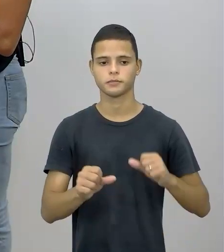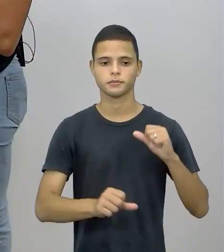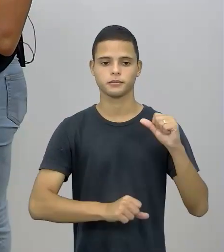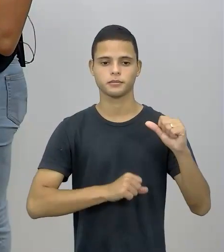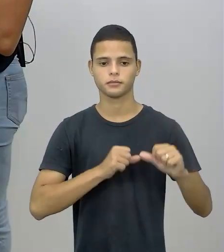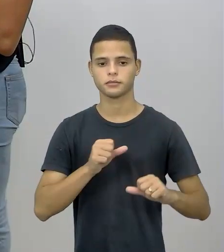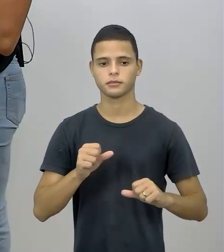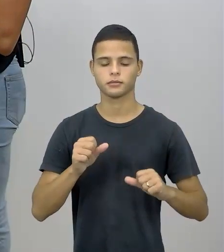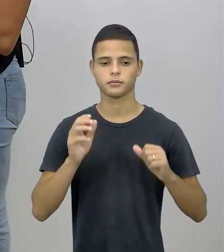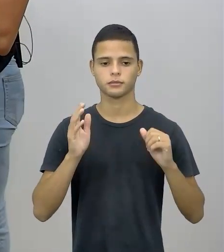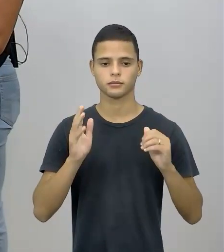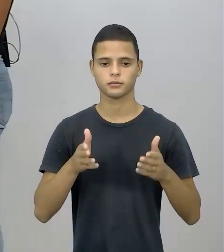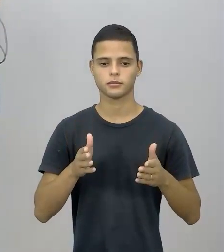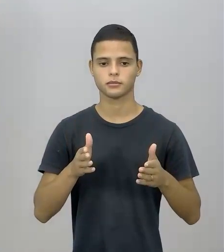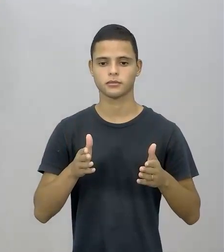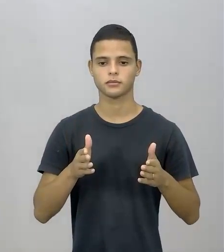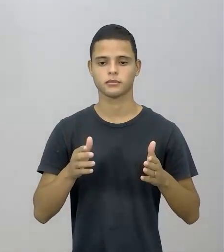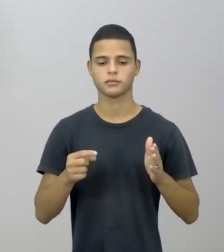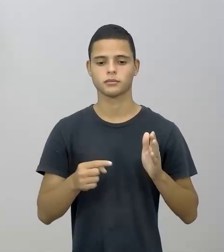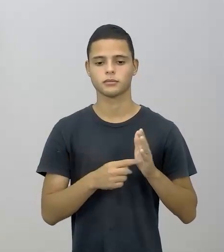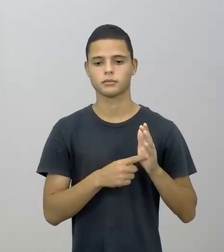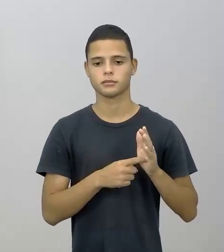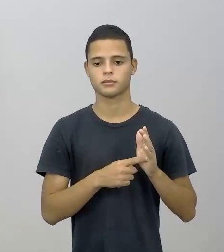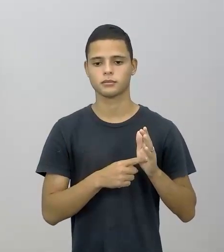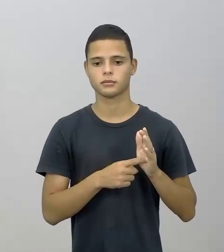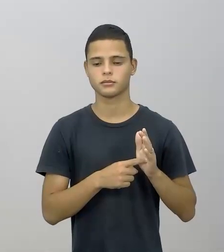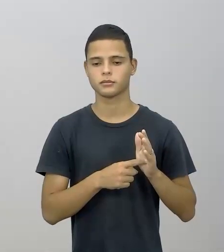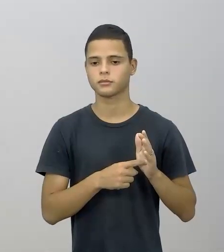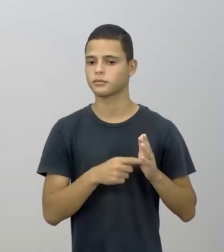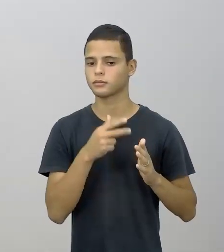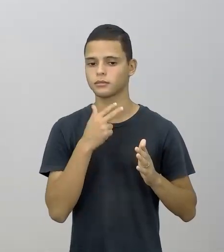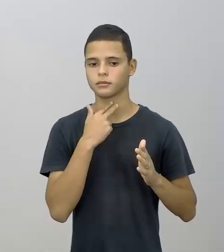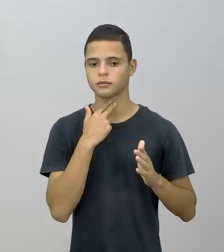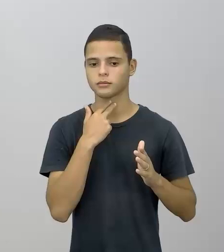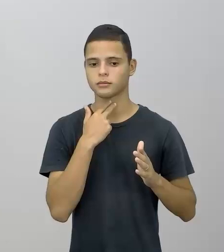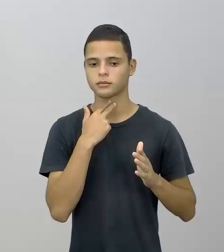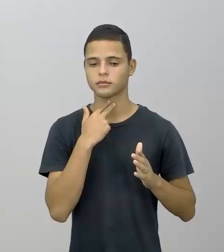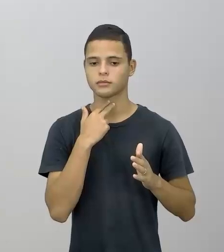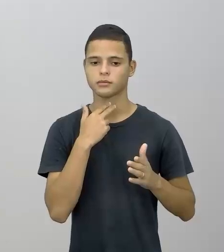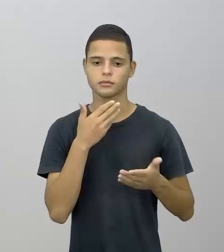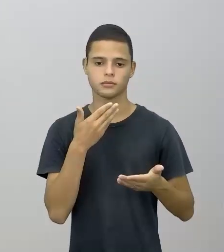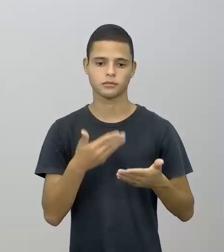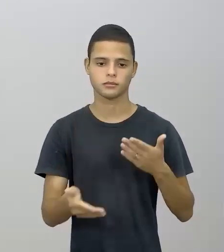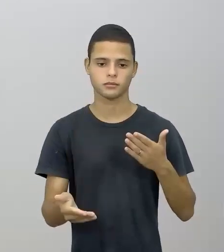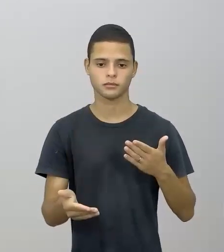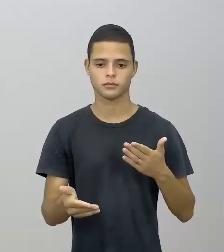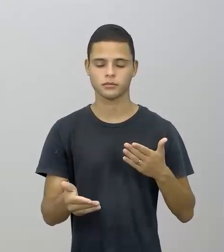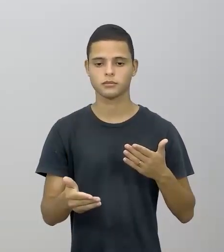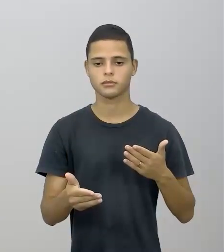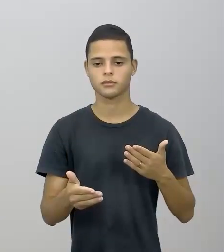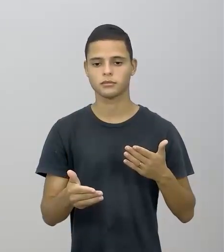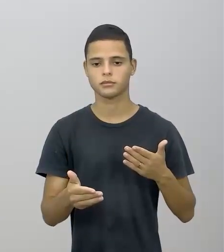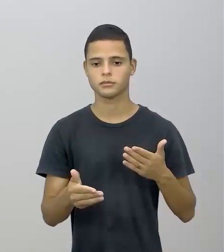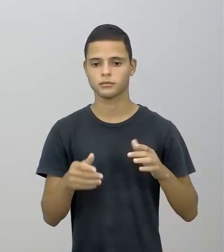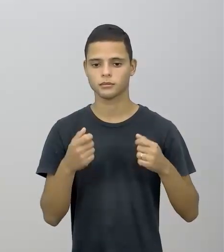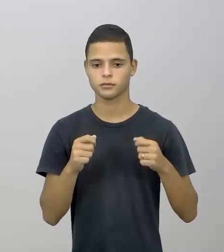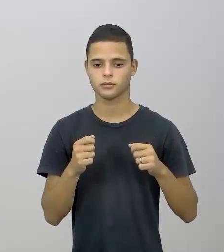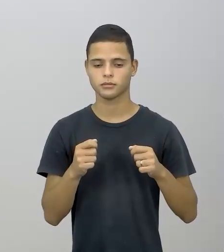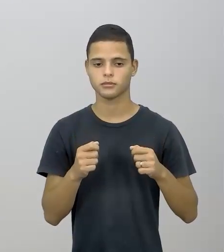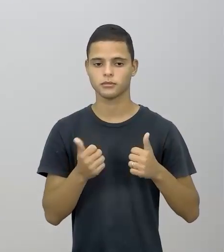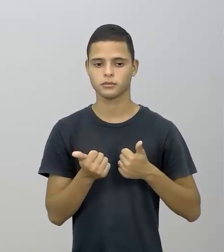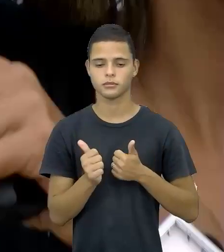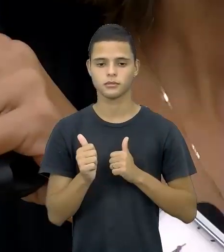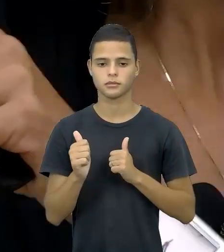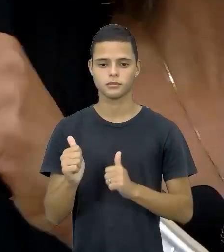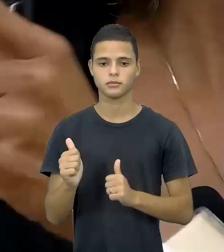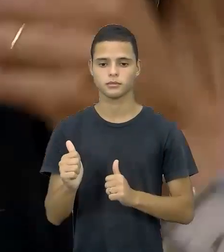cima, eu já falo já e a Marcela já aperta. você não pode perder o foco, Mauro, na bolinha de Na água. bolinha, né? Tá? Você tem que acompanhar a